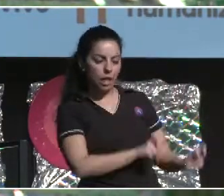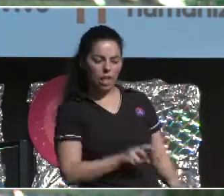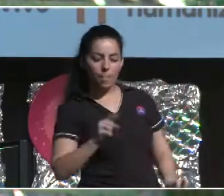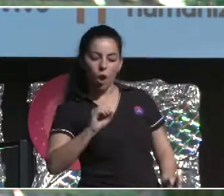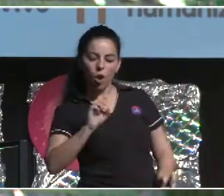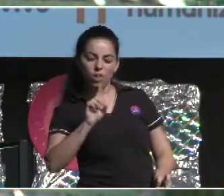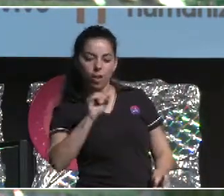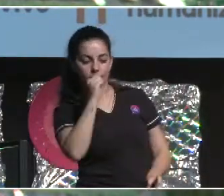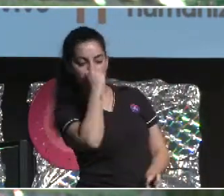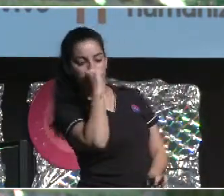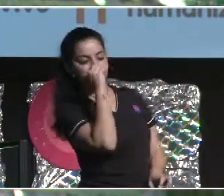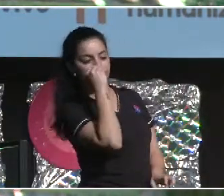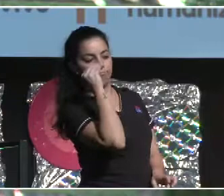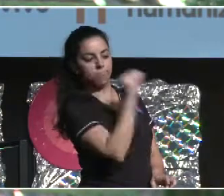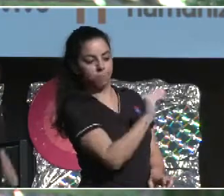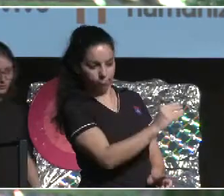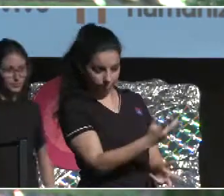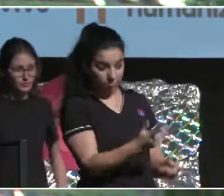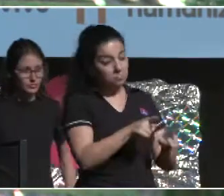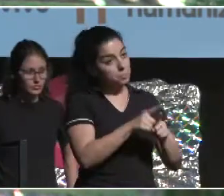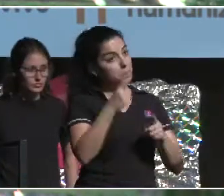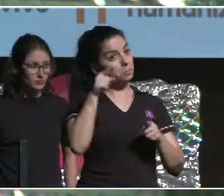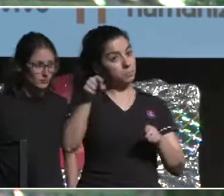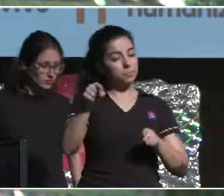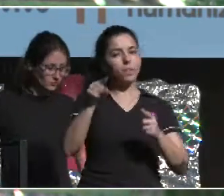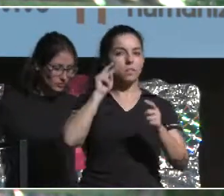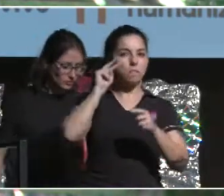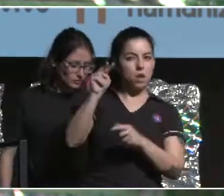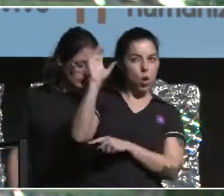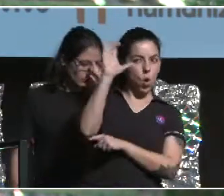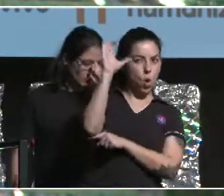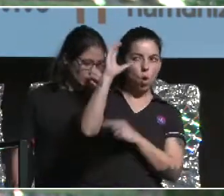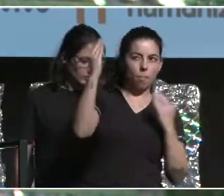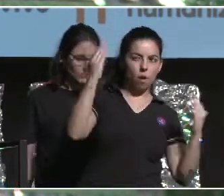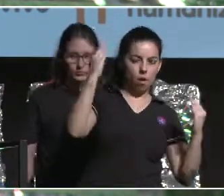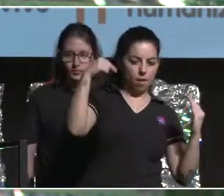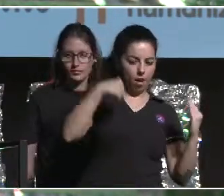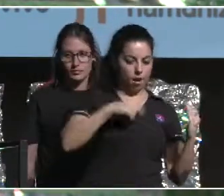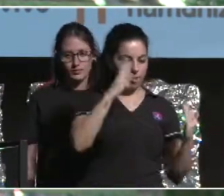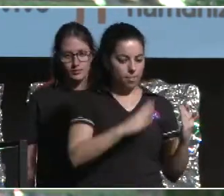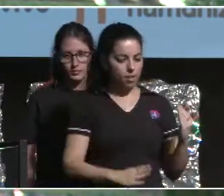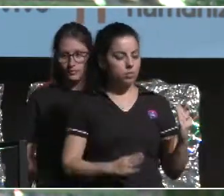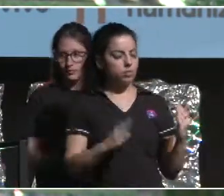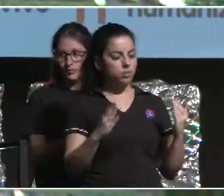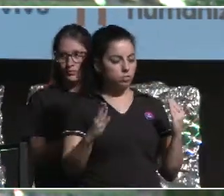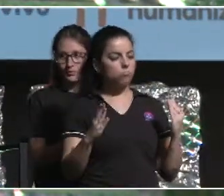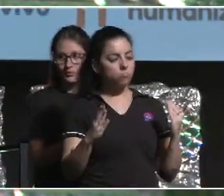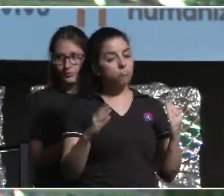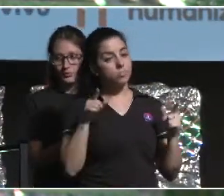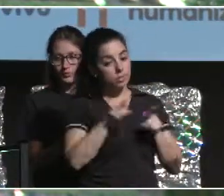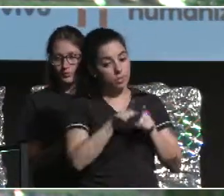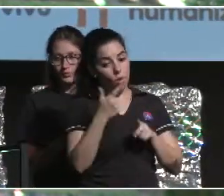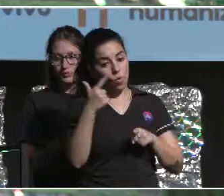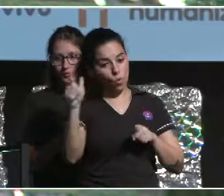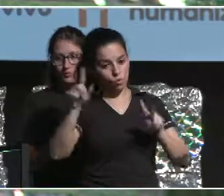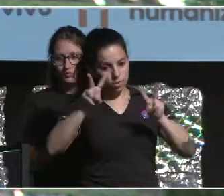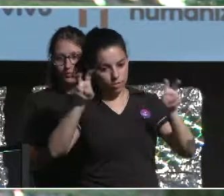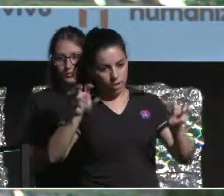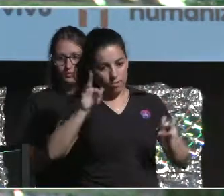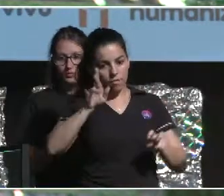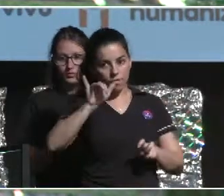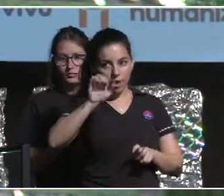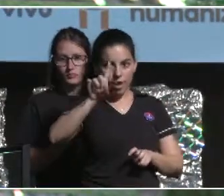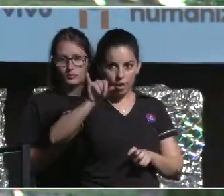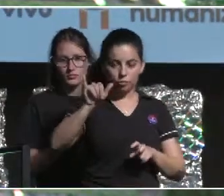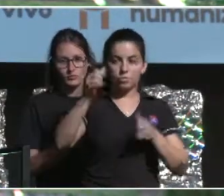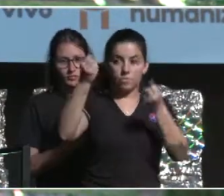olhar, pensando no caso do Brasil, né? E eu acho que um outro tema que o Fred trouxe aqui no final, e